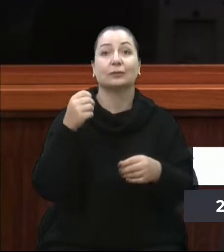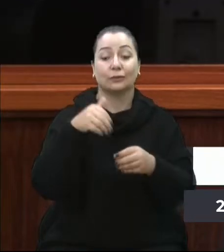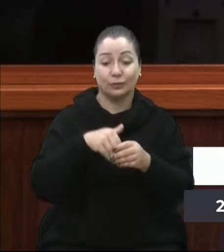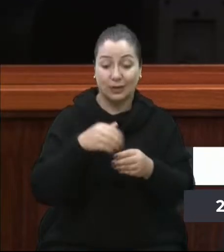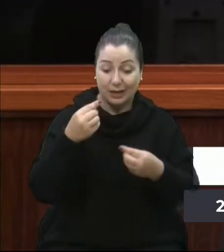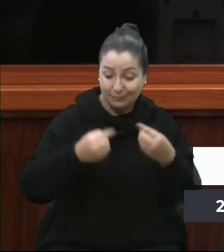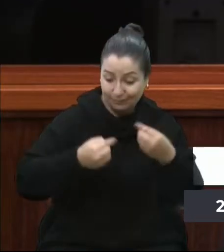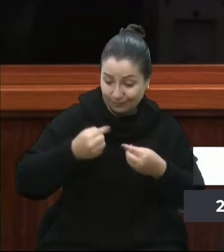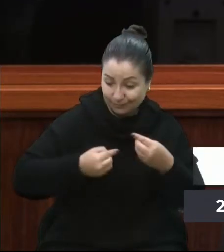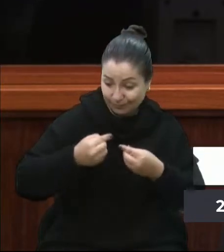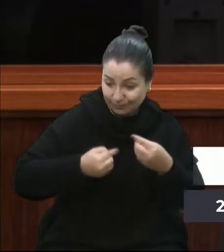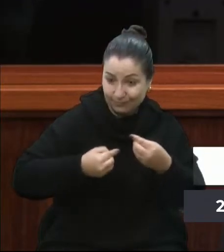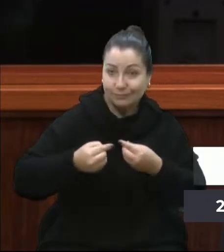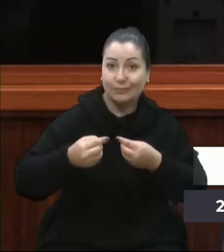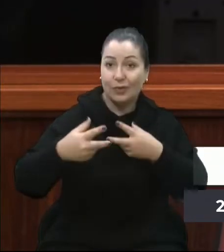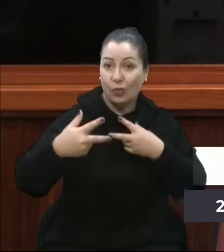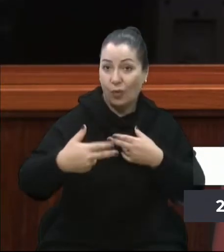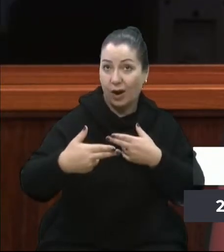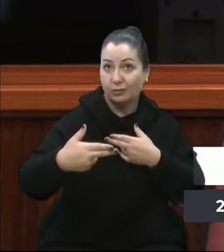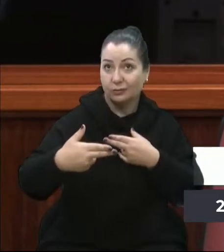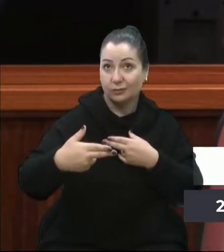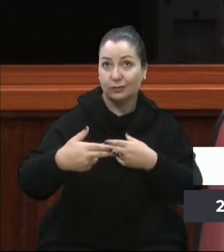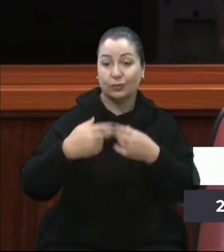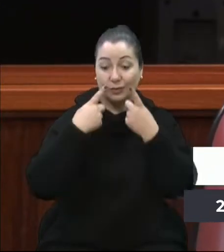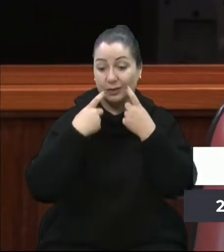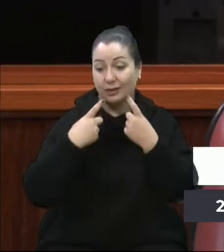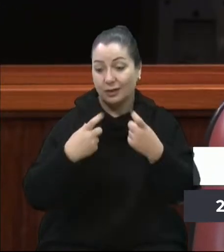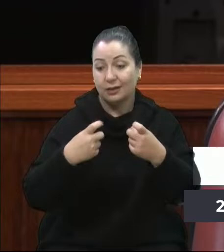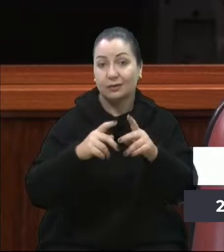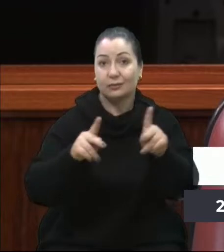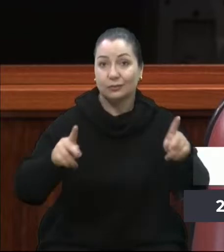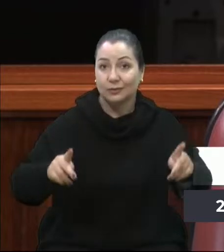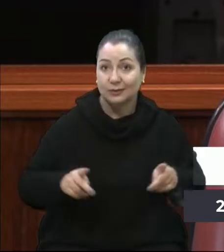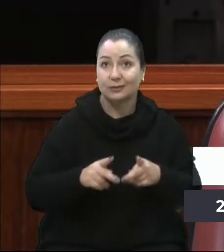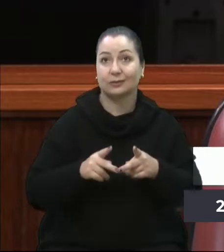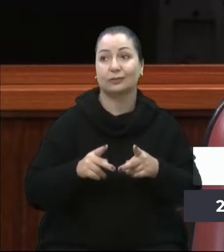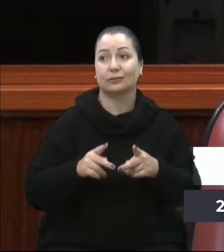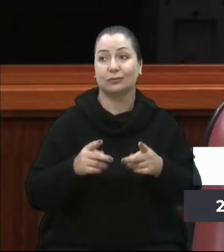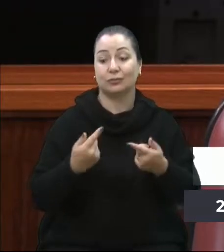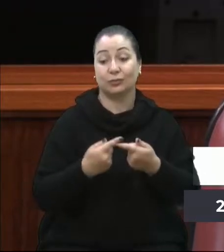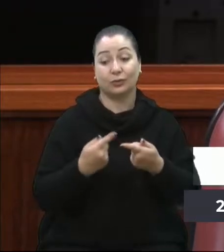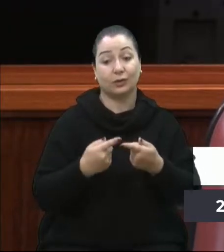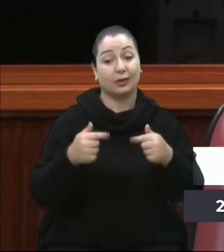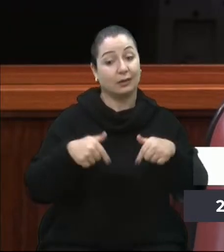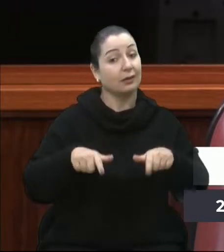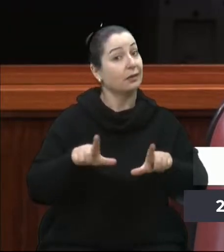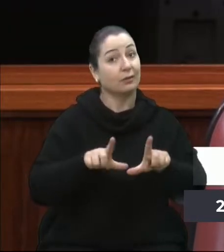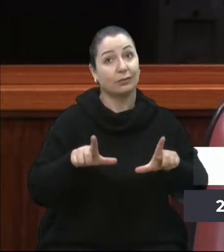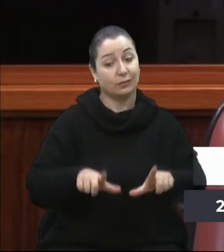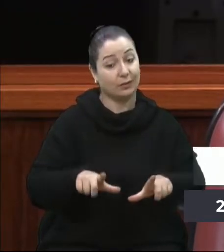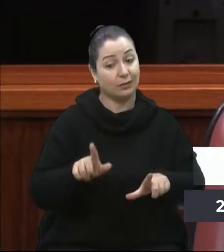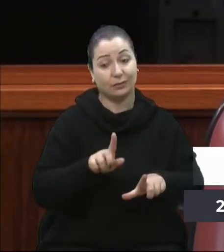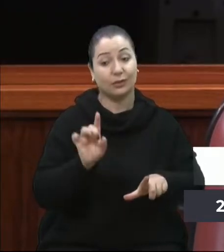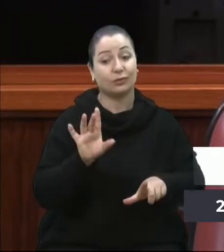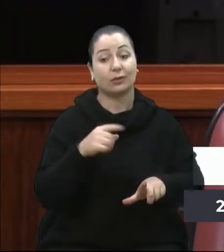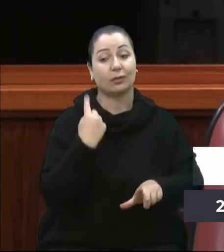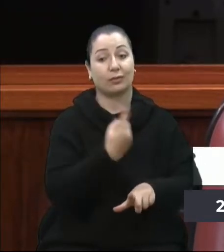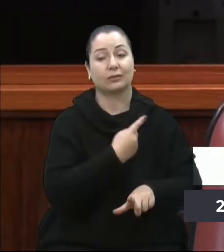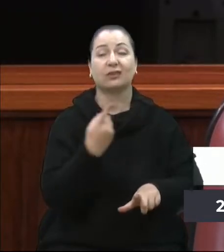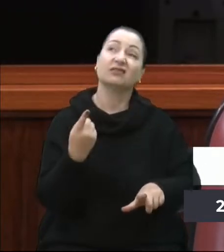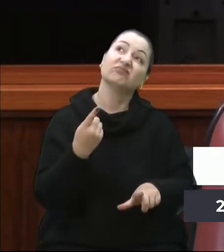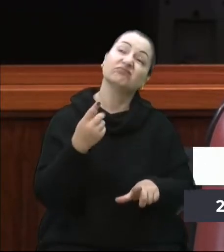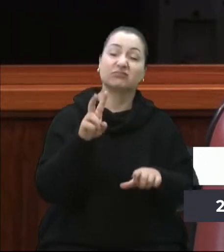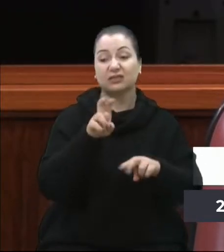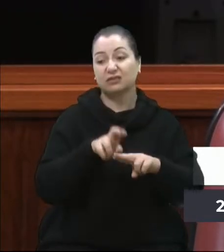interessada nos projetos, para isso não ser apenas um espaço nosso. Um espaço onde nós, vereadores, sentamos, olhamos e